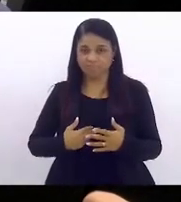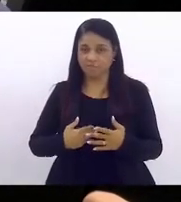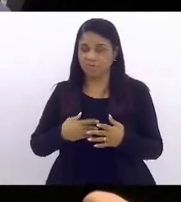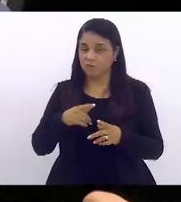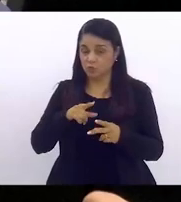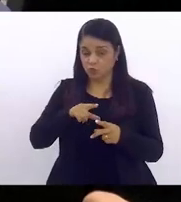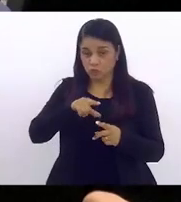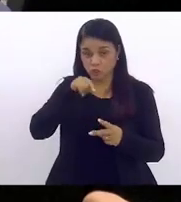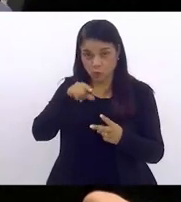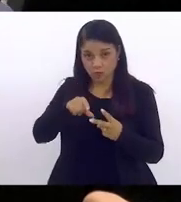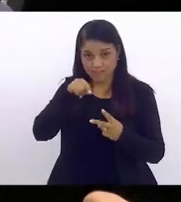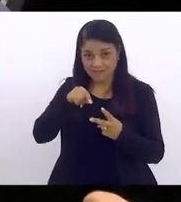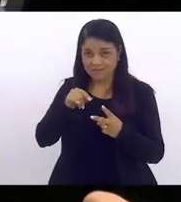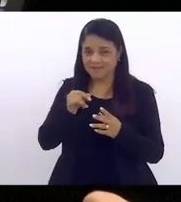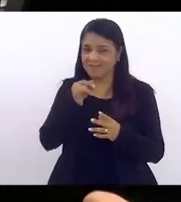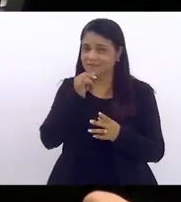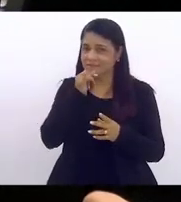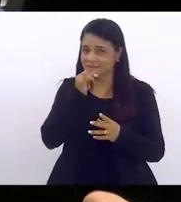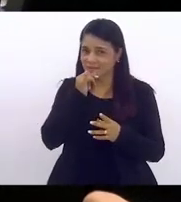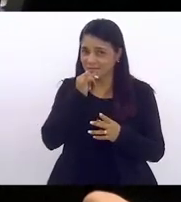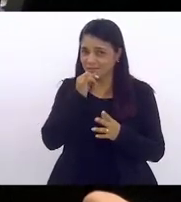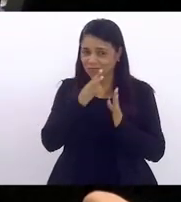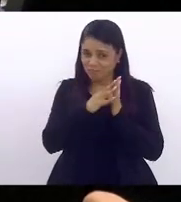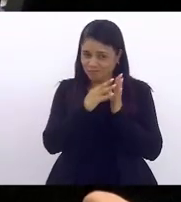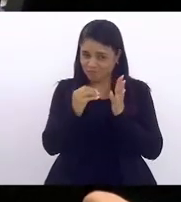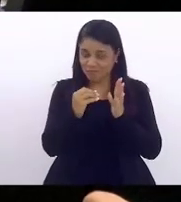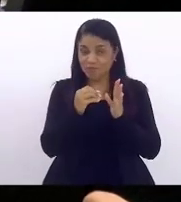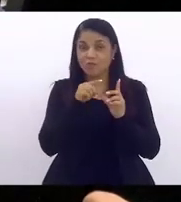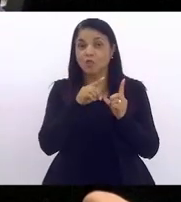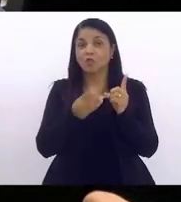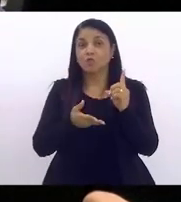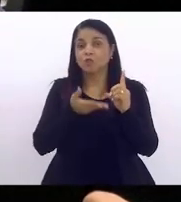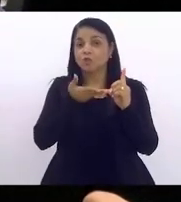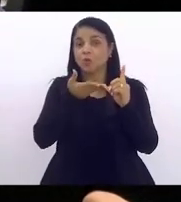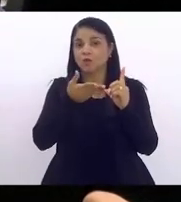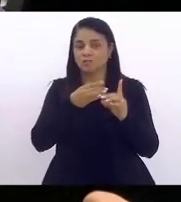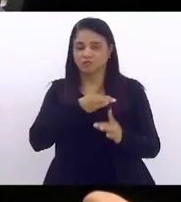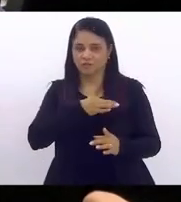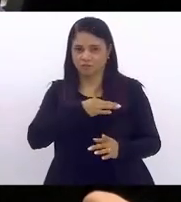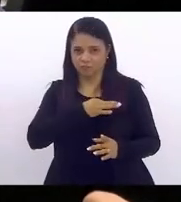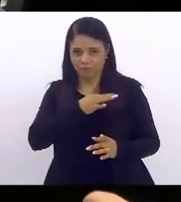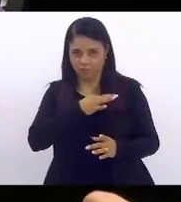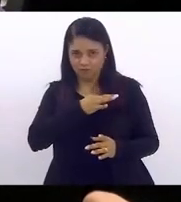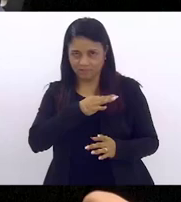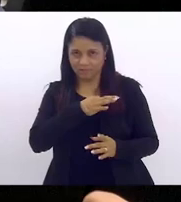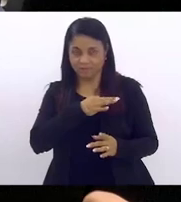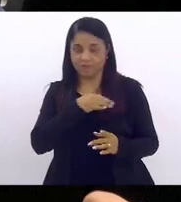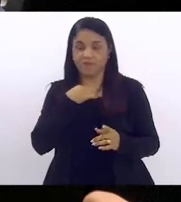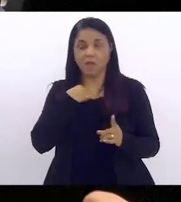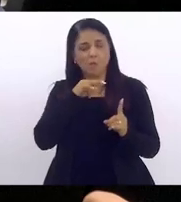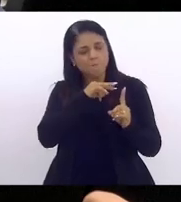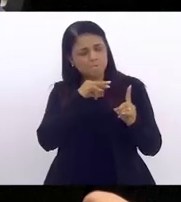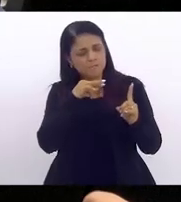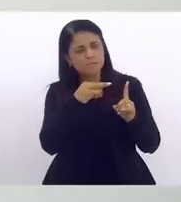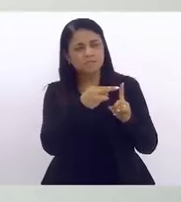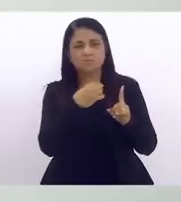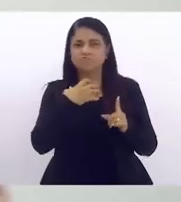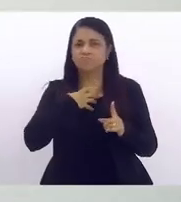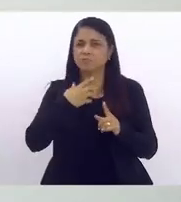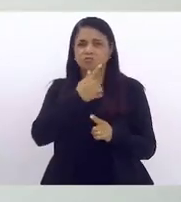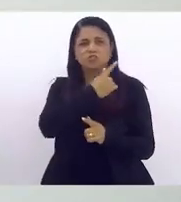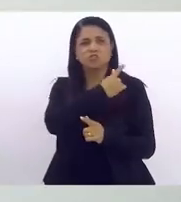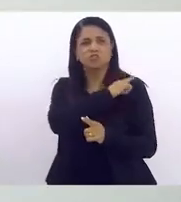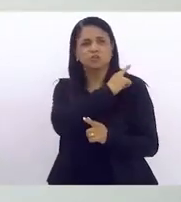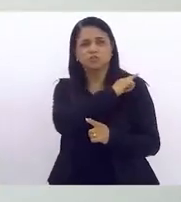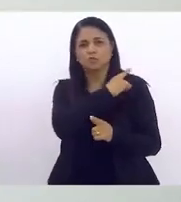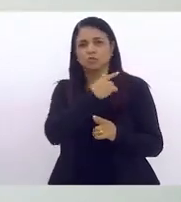belíssimos exemplos de atuação de doulas voluntárias. Mas eu queria trazer a perspectiva, e eu me sinto aqui como o gestor da